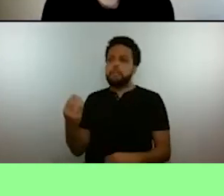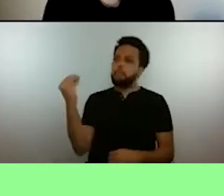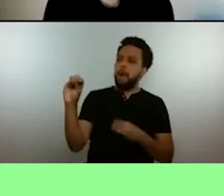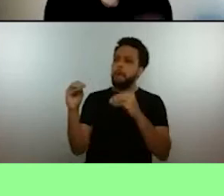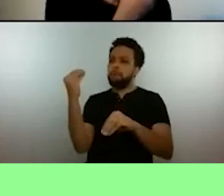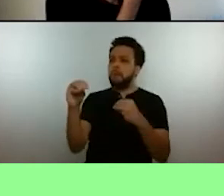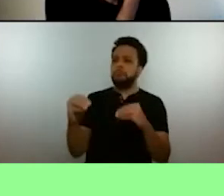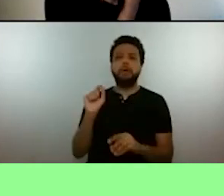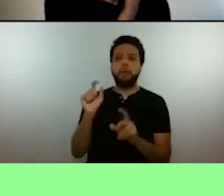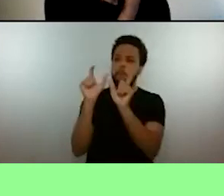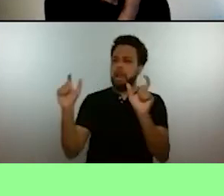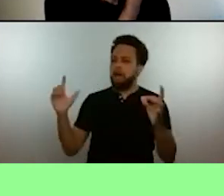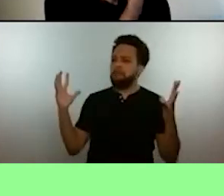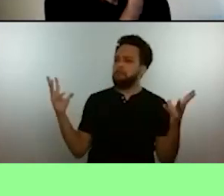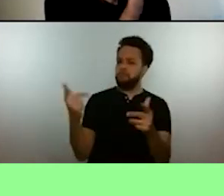complicadíssimas,